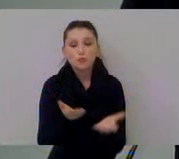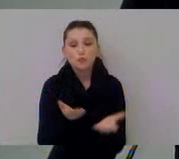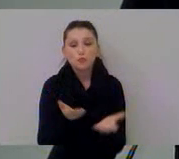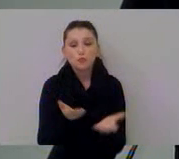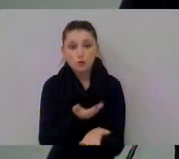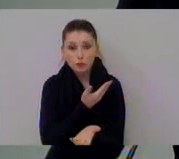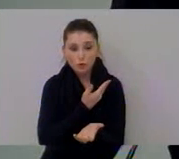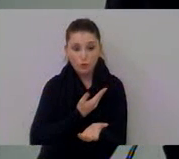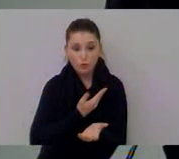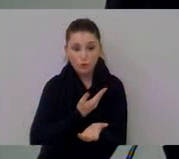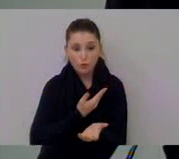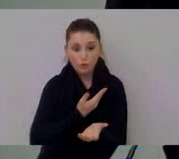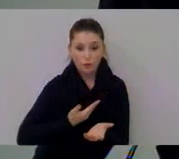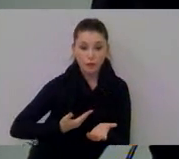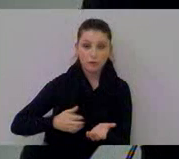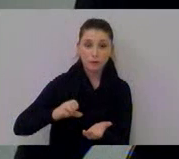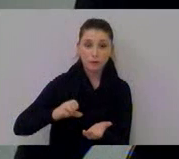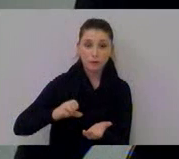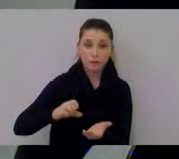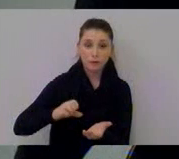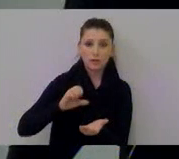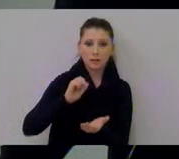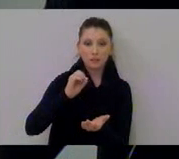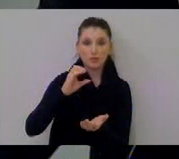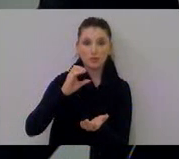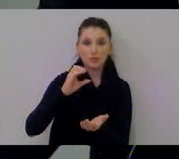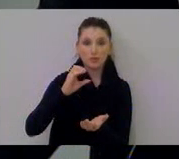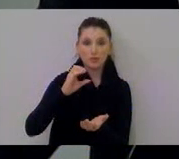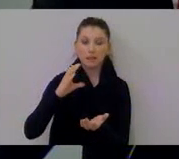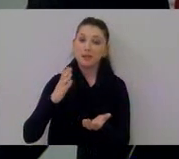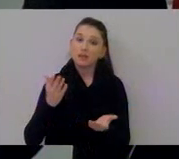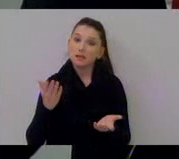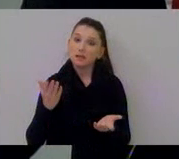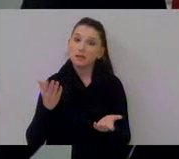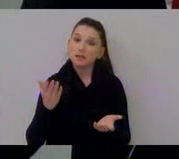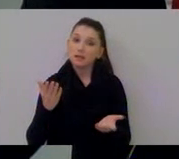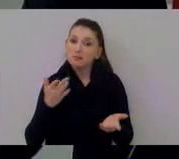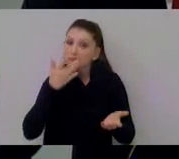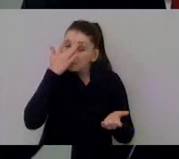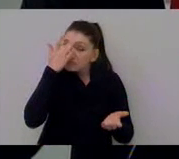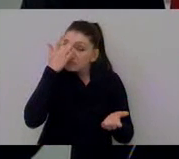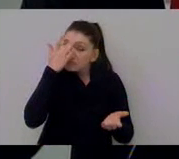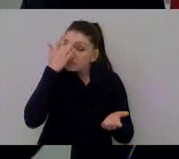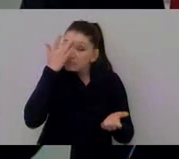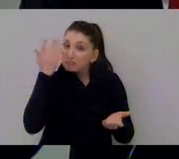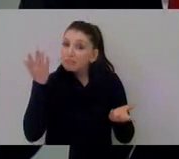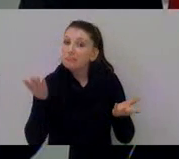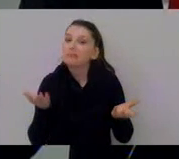Quem sabe agora ele possa passa,